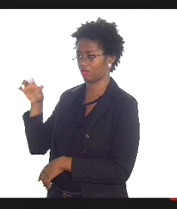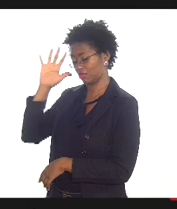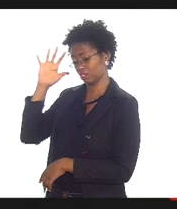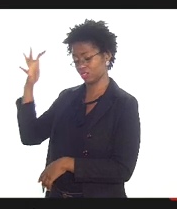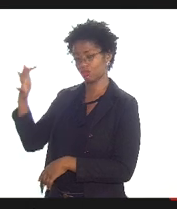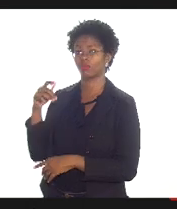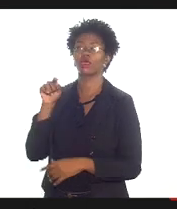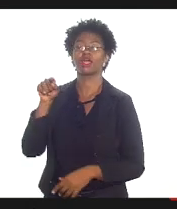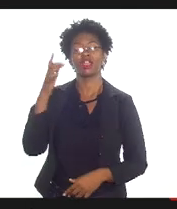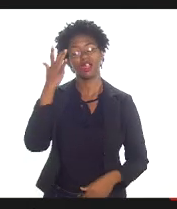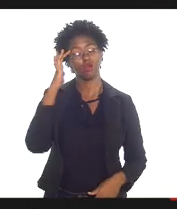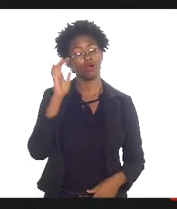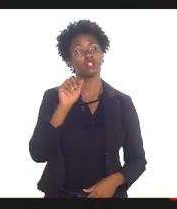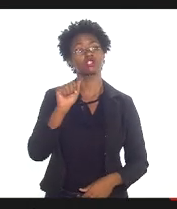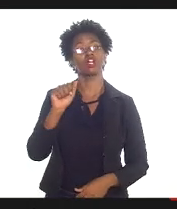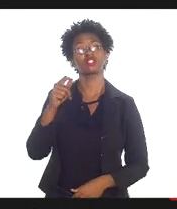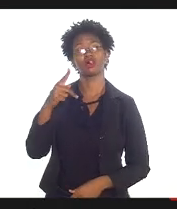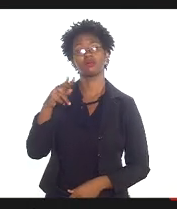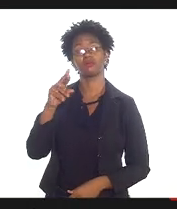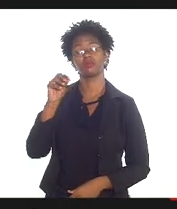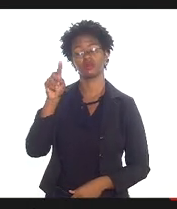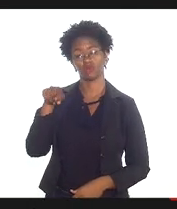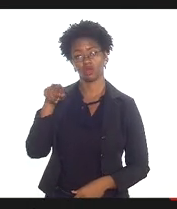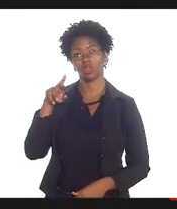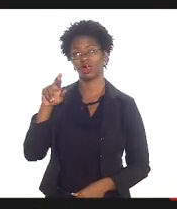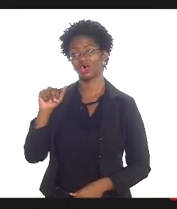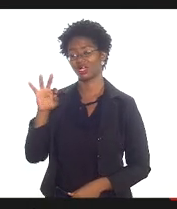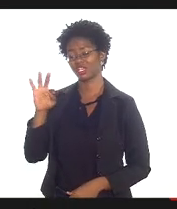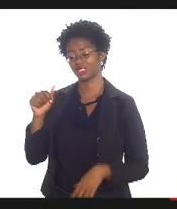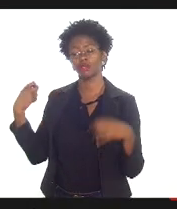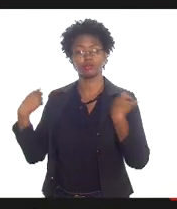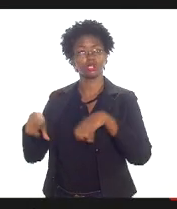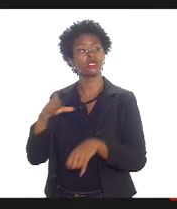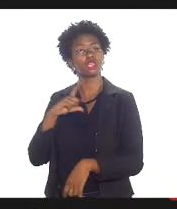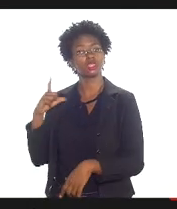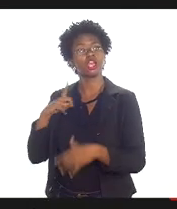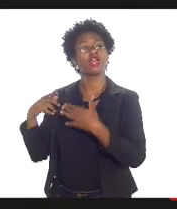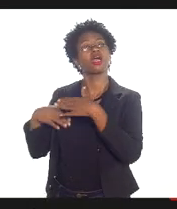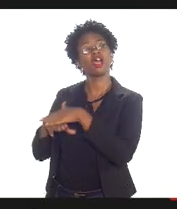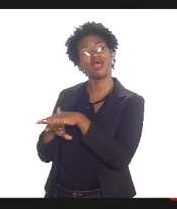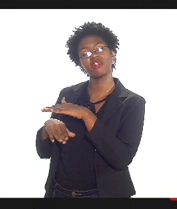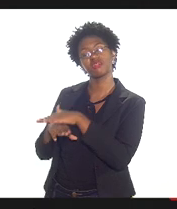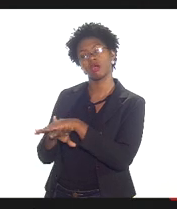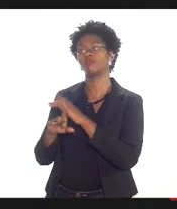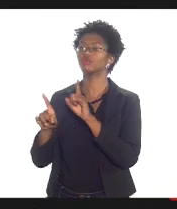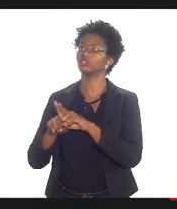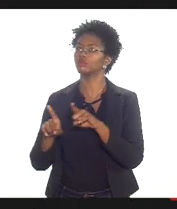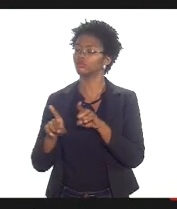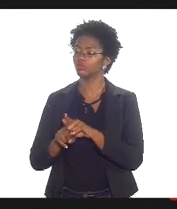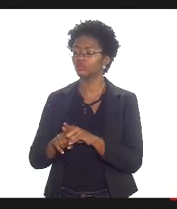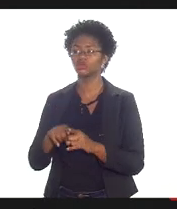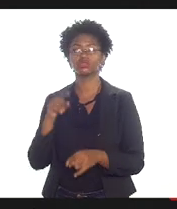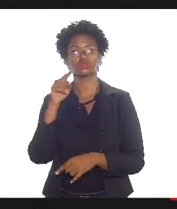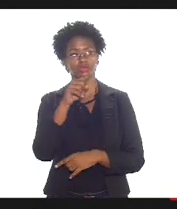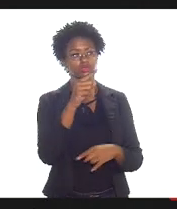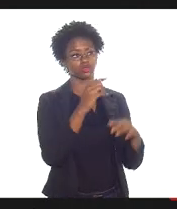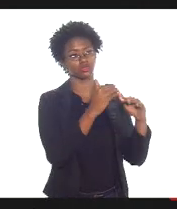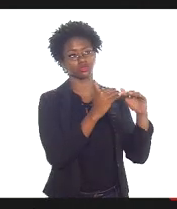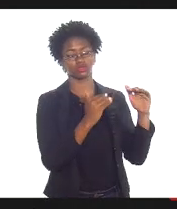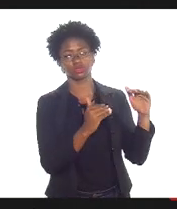deve ser por reservas, tá? E a prorrata que compete ao sul de Tupi